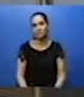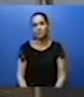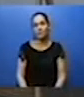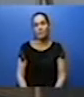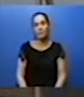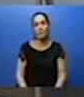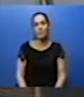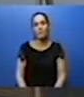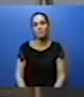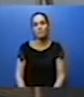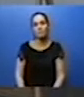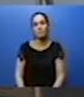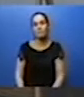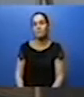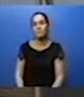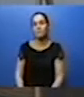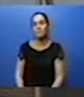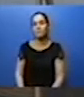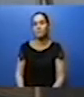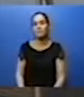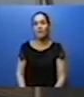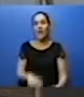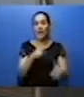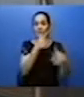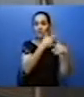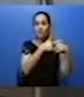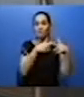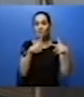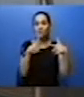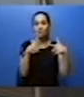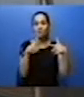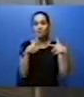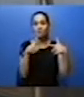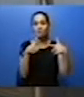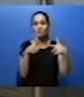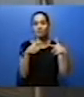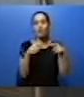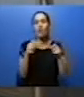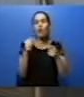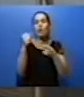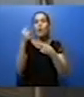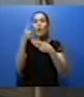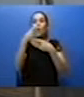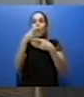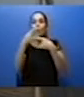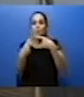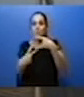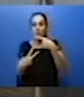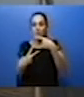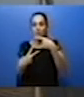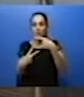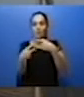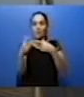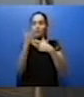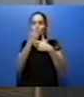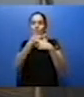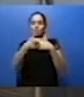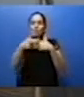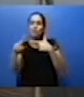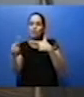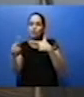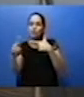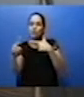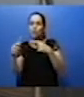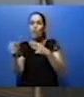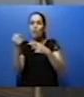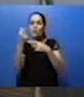bom bom então vamos lá divisão é um meio dividido por 2 500